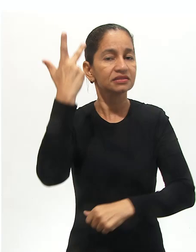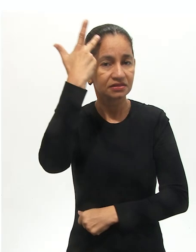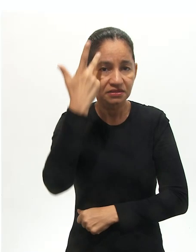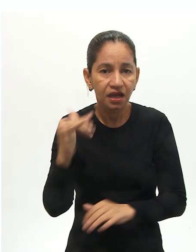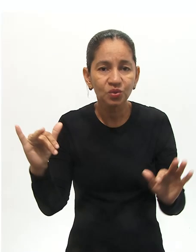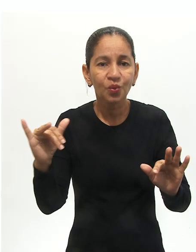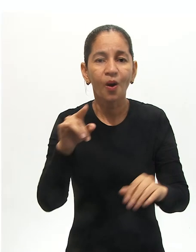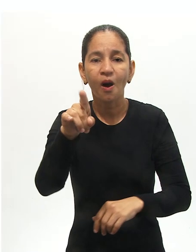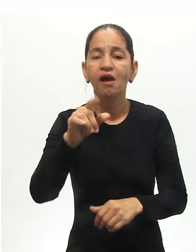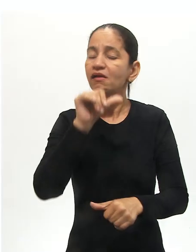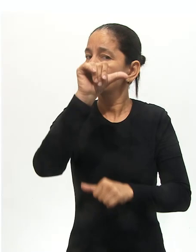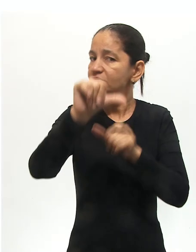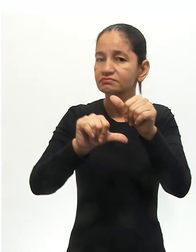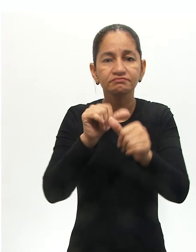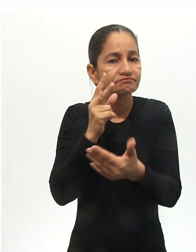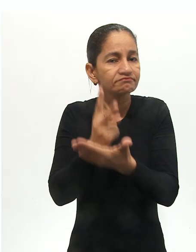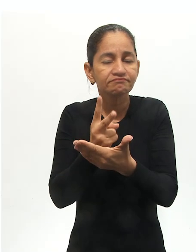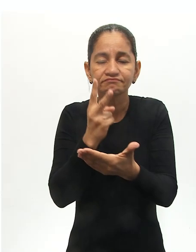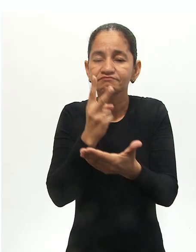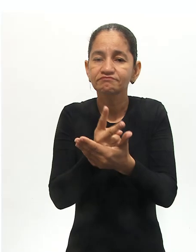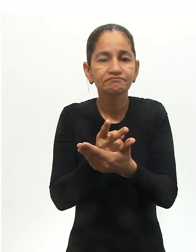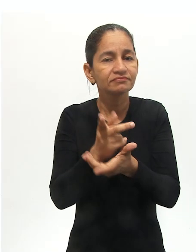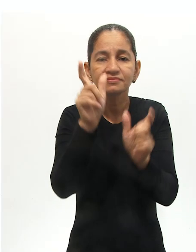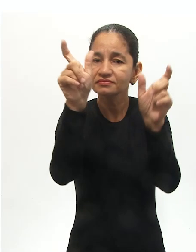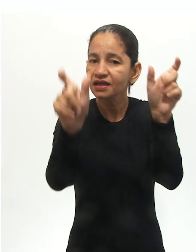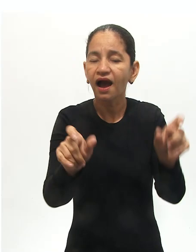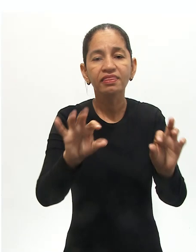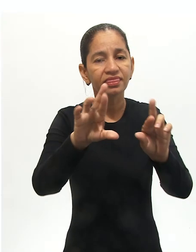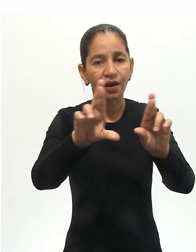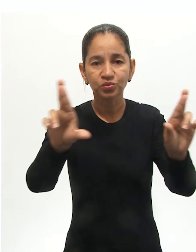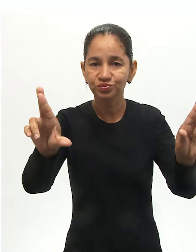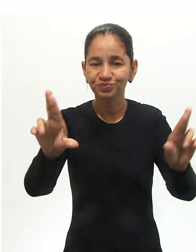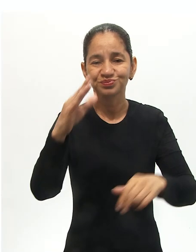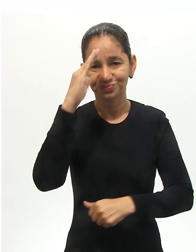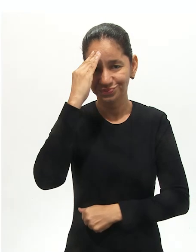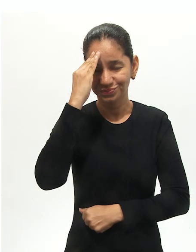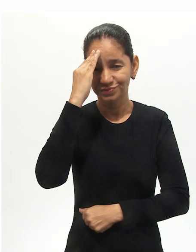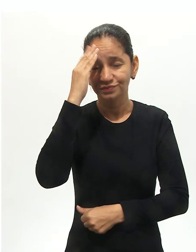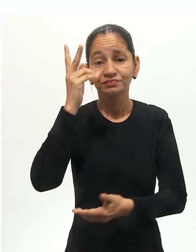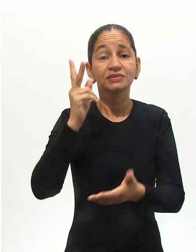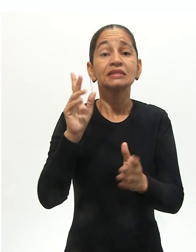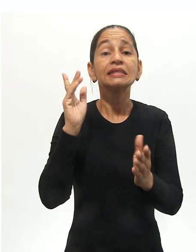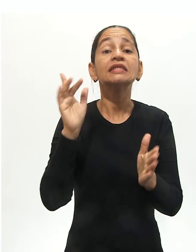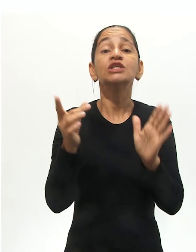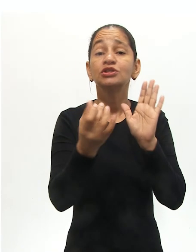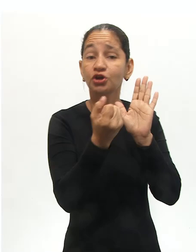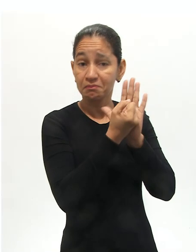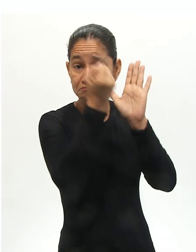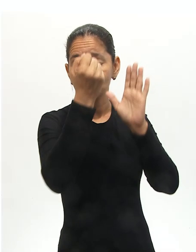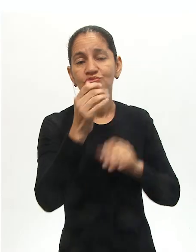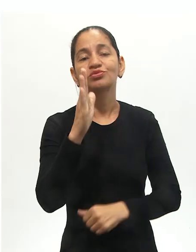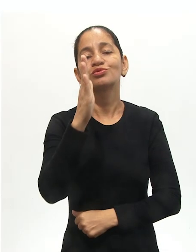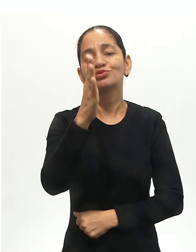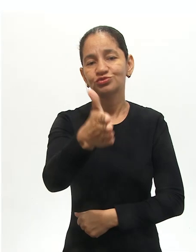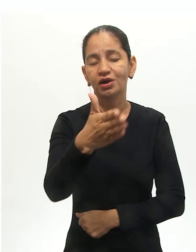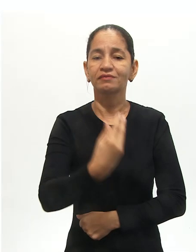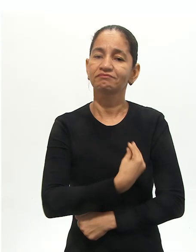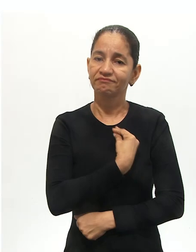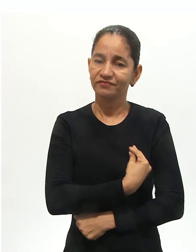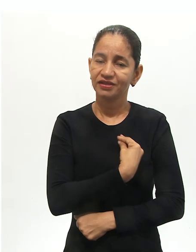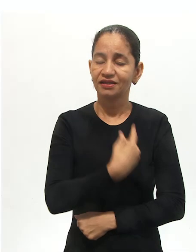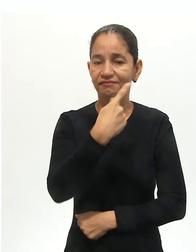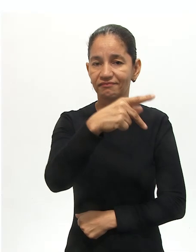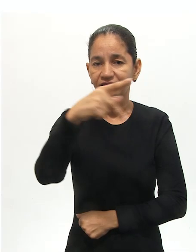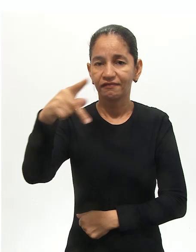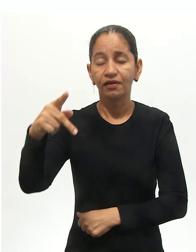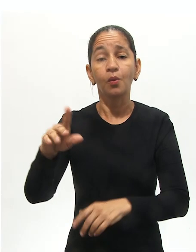uma natureza mutável e de sua natureza determinada pela